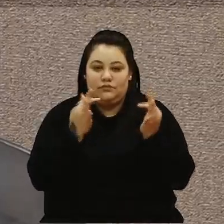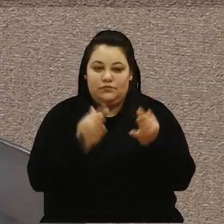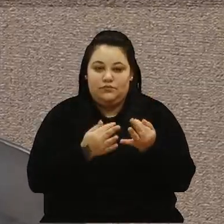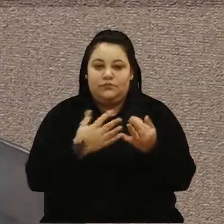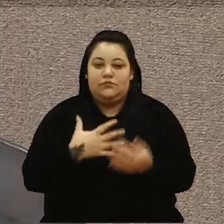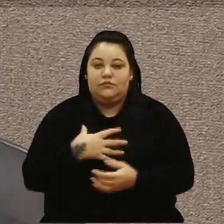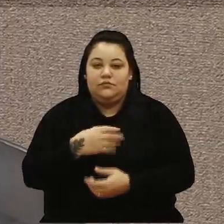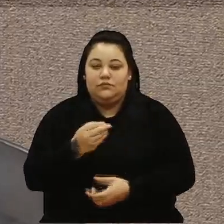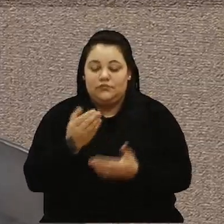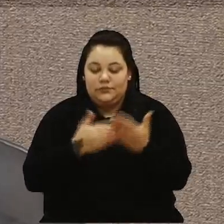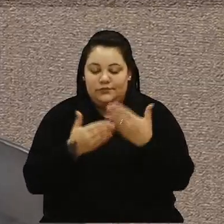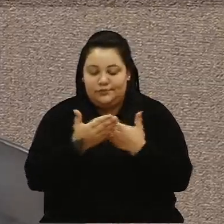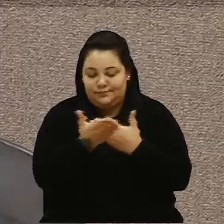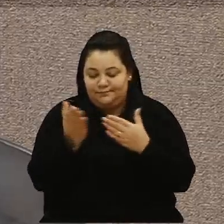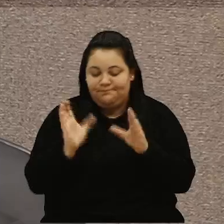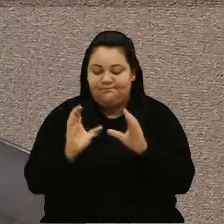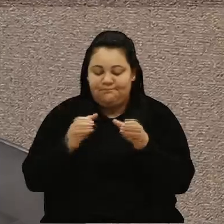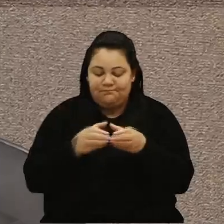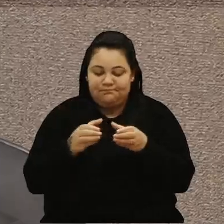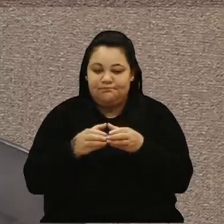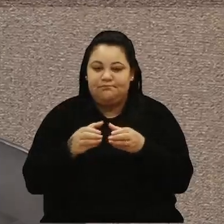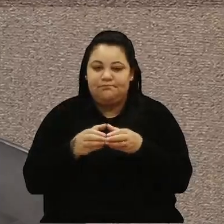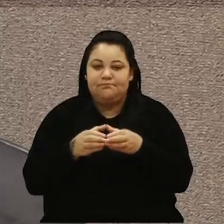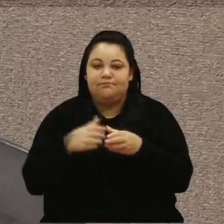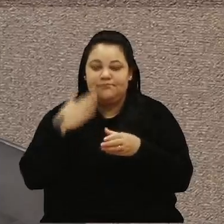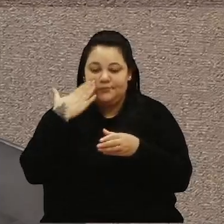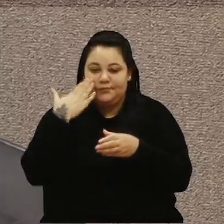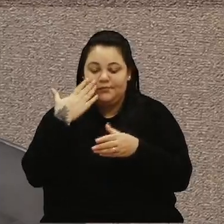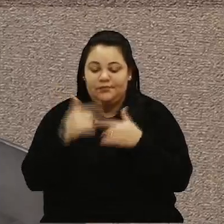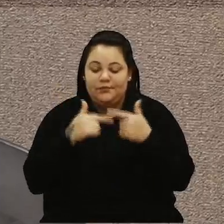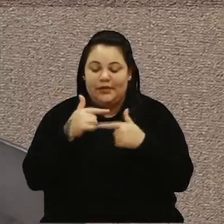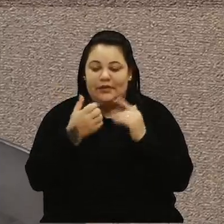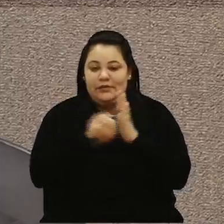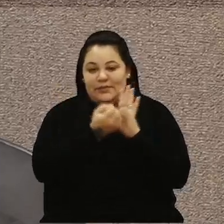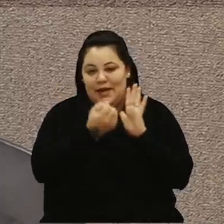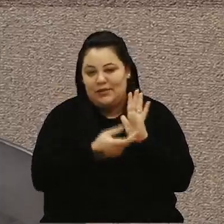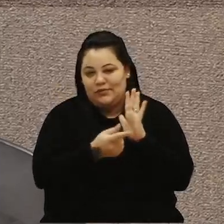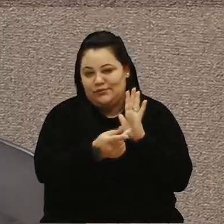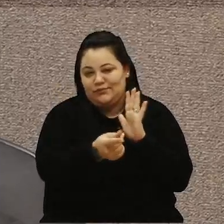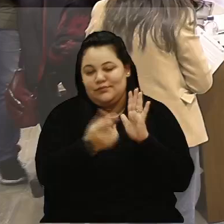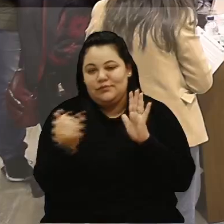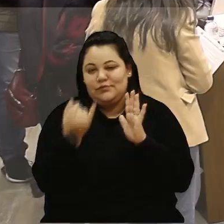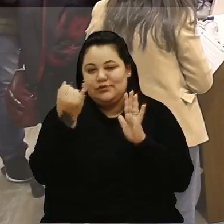Grupo Tio Chico, que eu sei que vai agora trabalhar com esse legado tão importante que ele deixou.